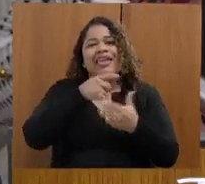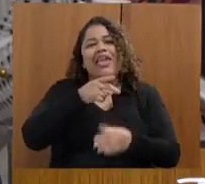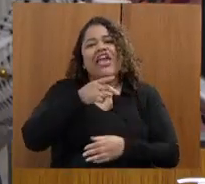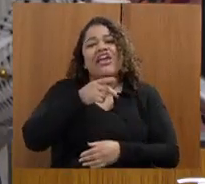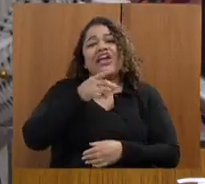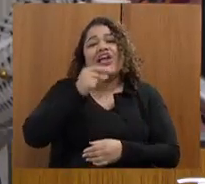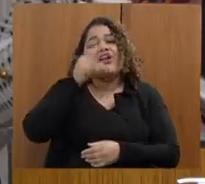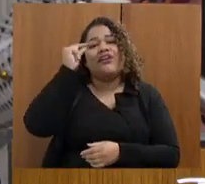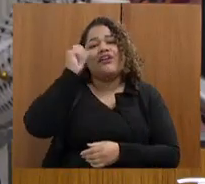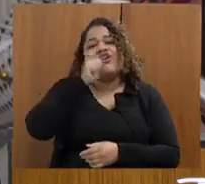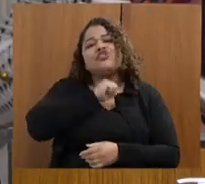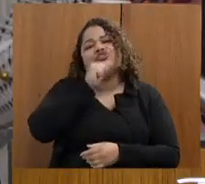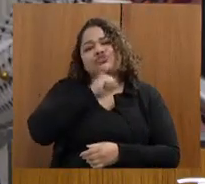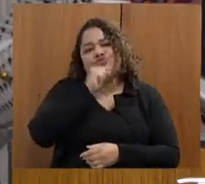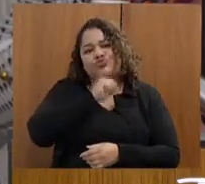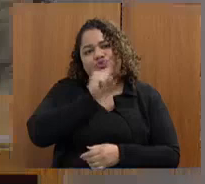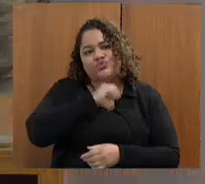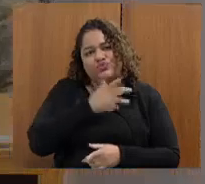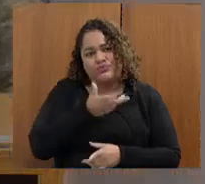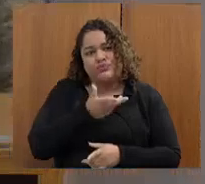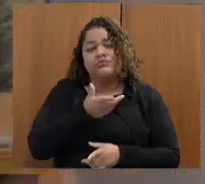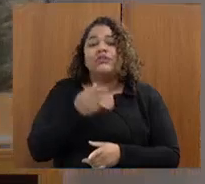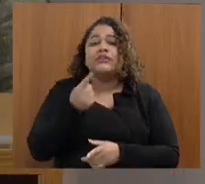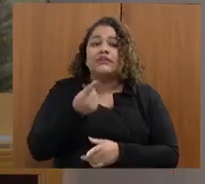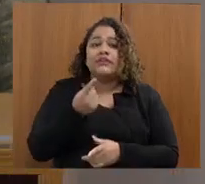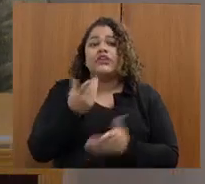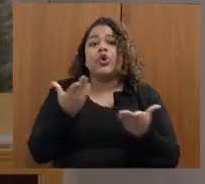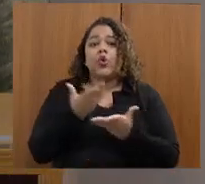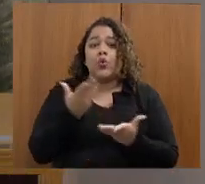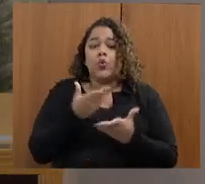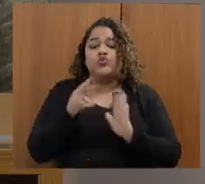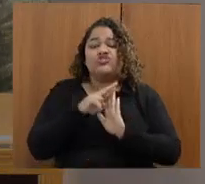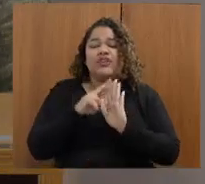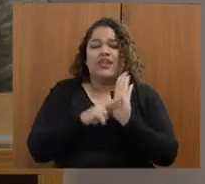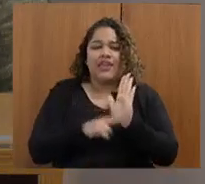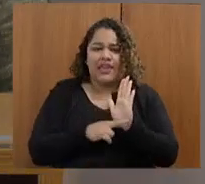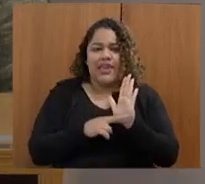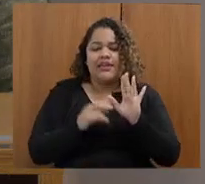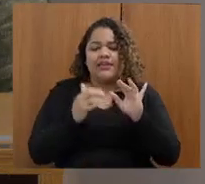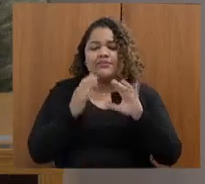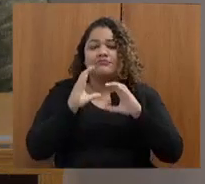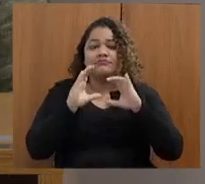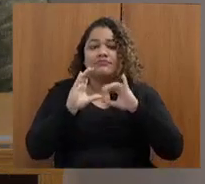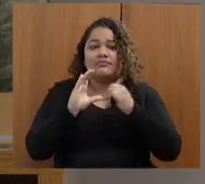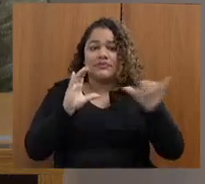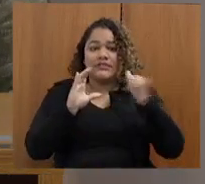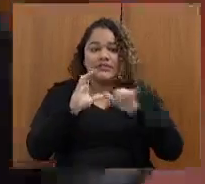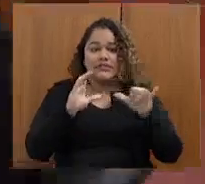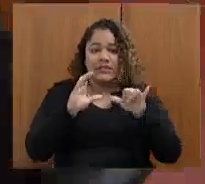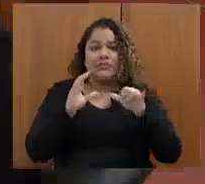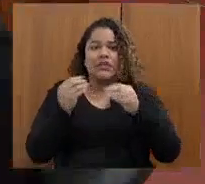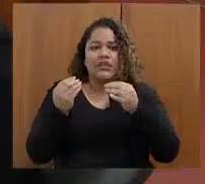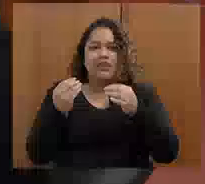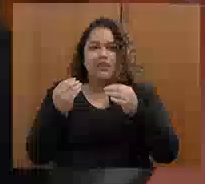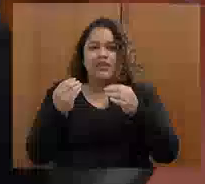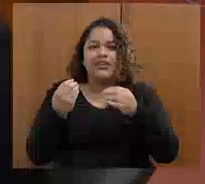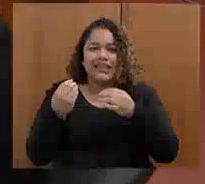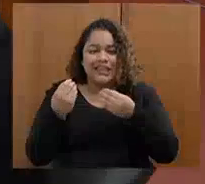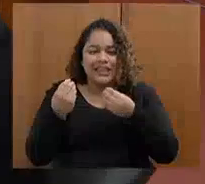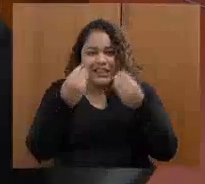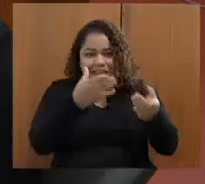e cujos padrões da Cemig que fornece energia para essa escolas estão totalmente ultrapassados